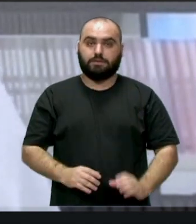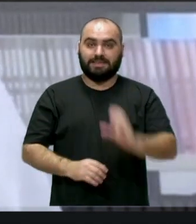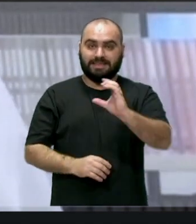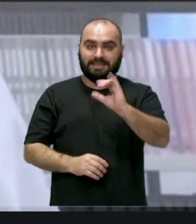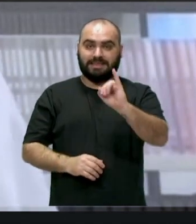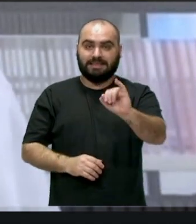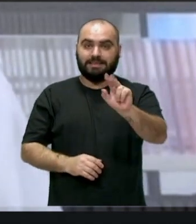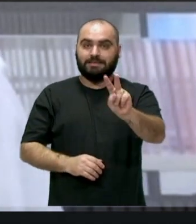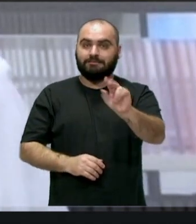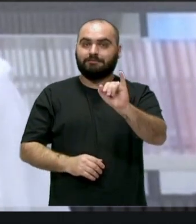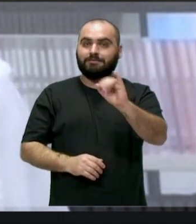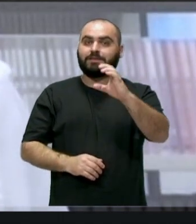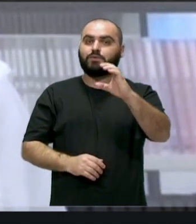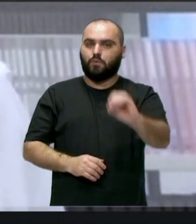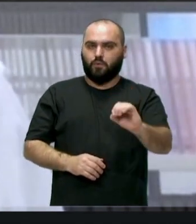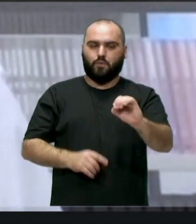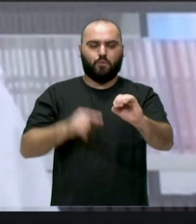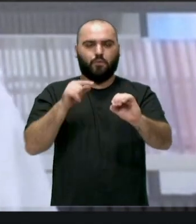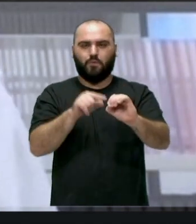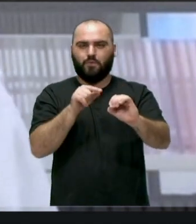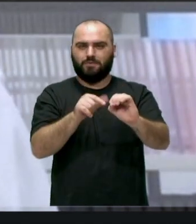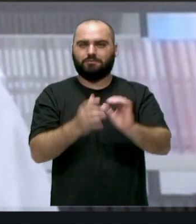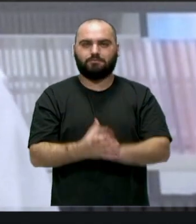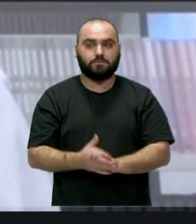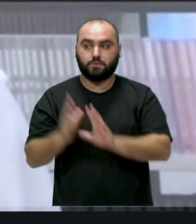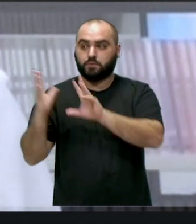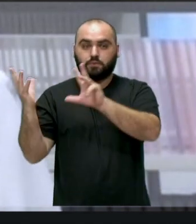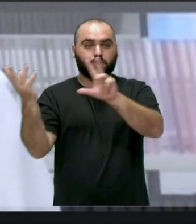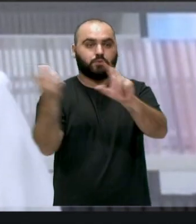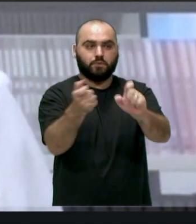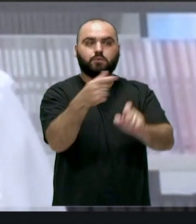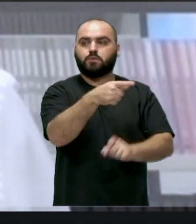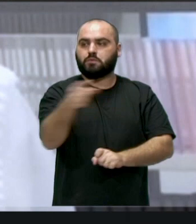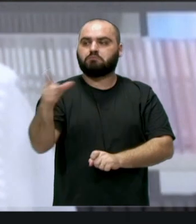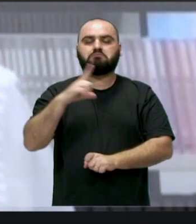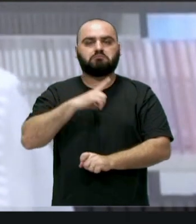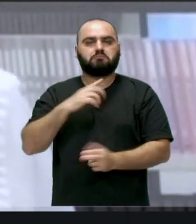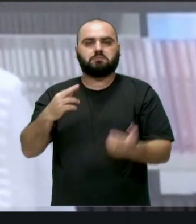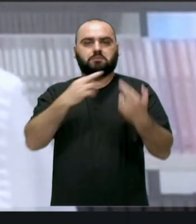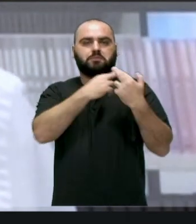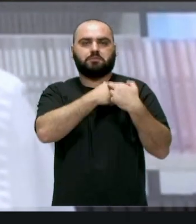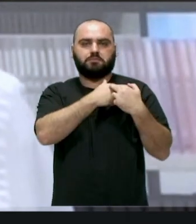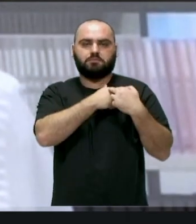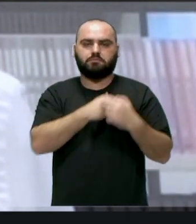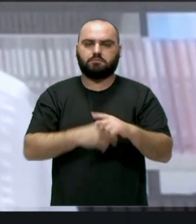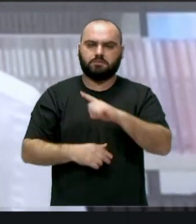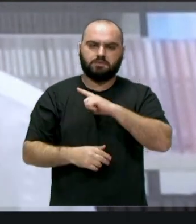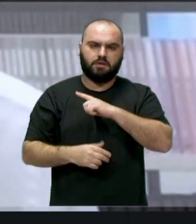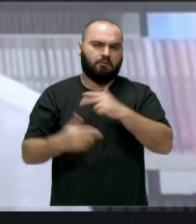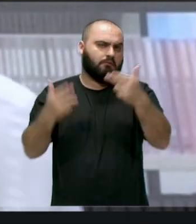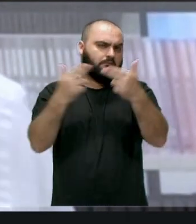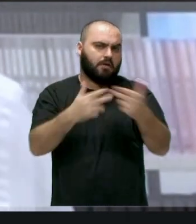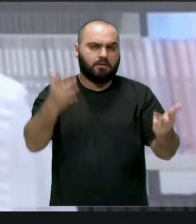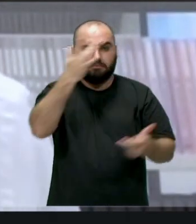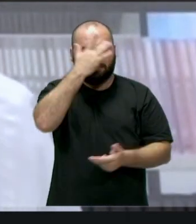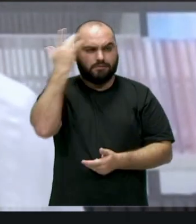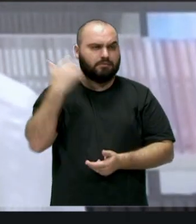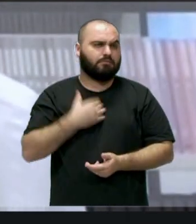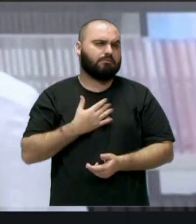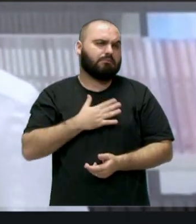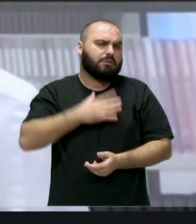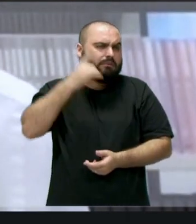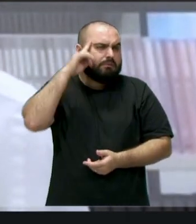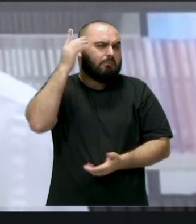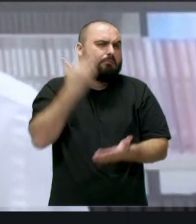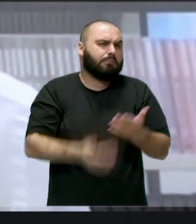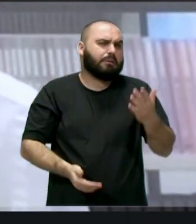incumbe a todos nós, não é? Então, de fato, há, assim, Várias pessoas falam, meu Deus, eu vou perder o meu domingo, vou perder meu dia